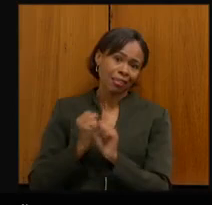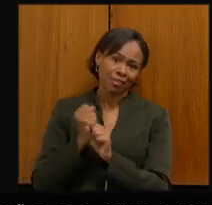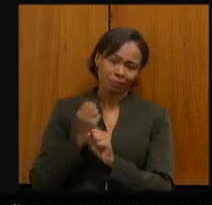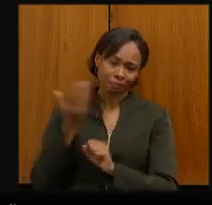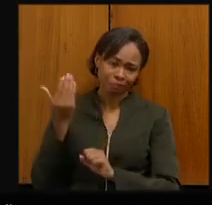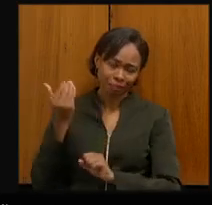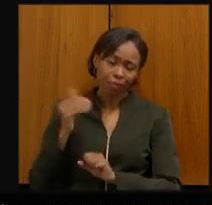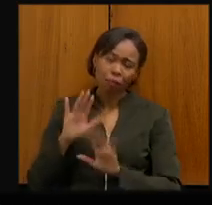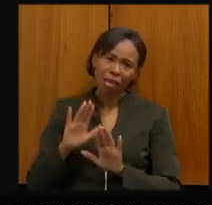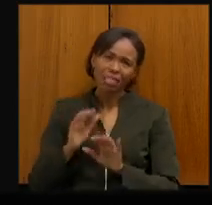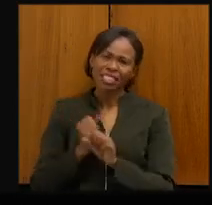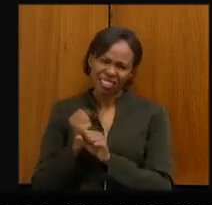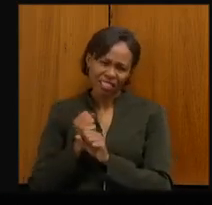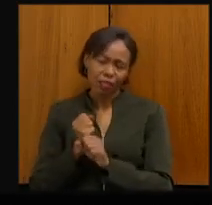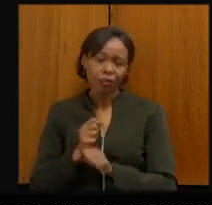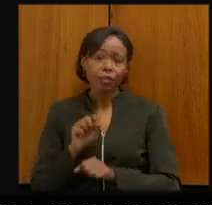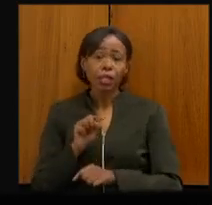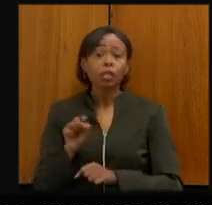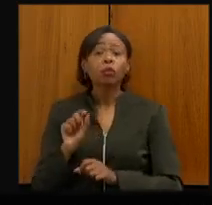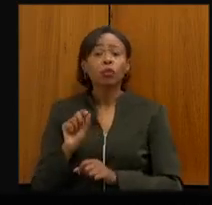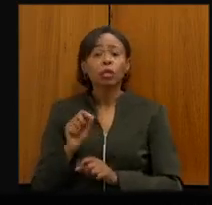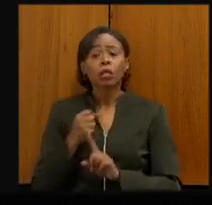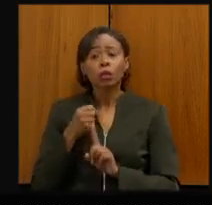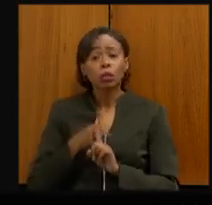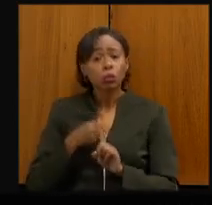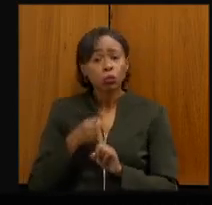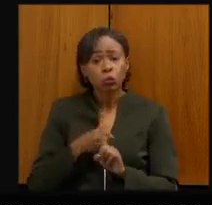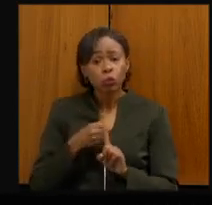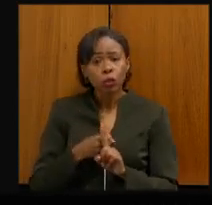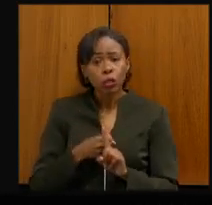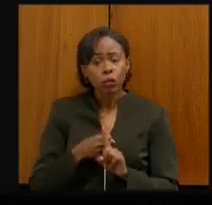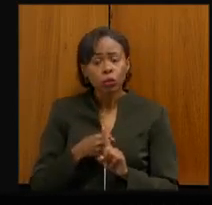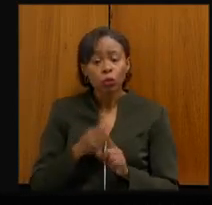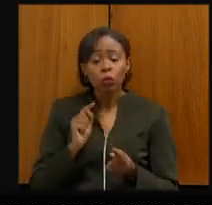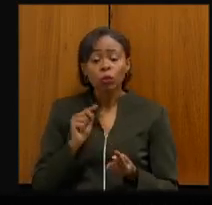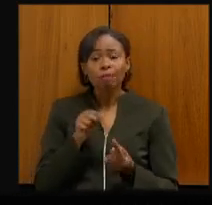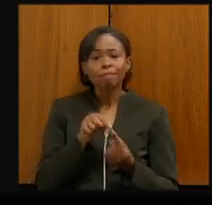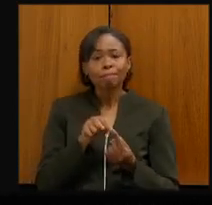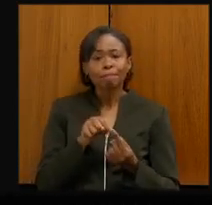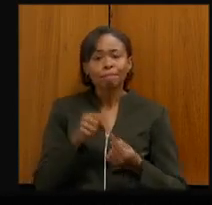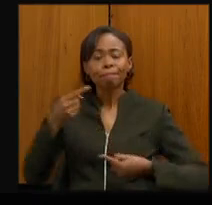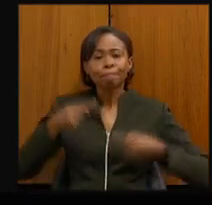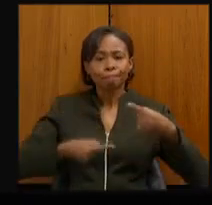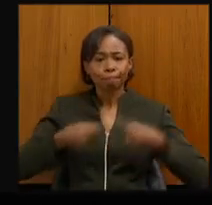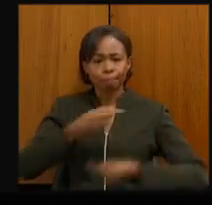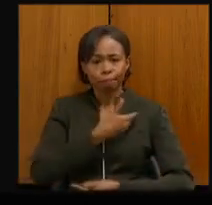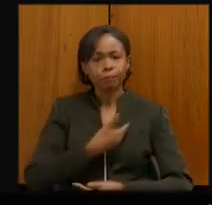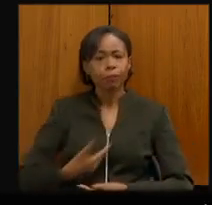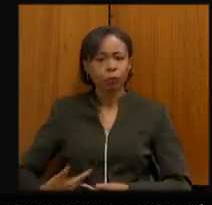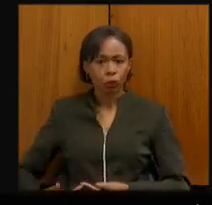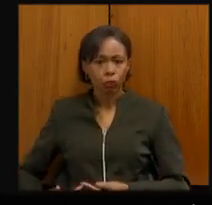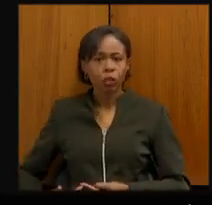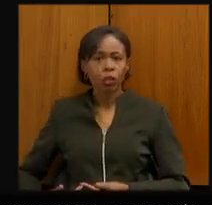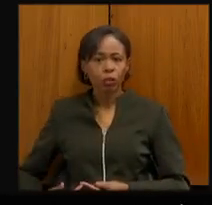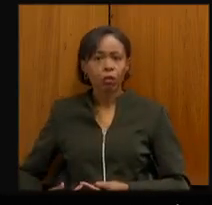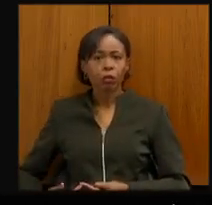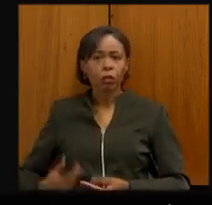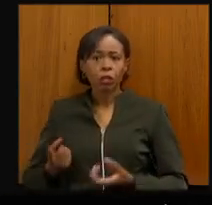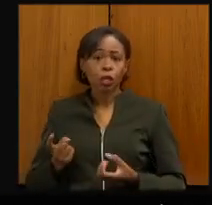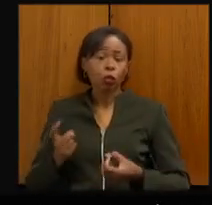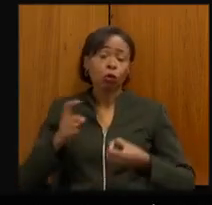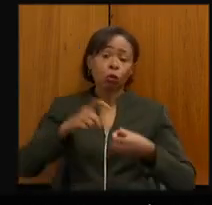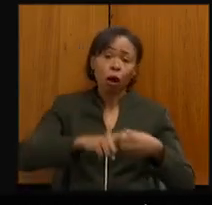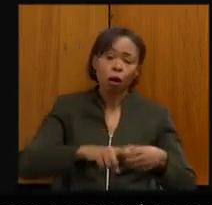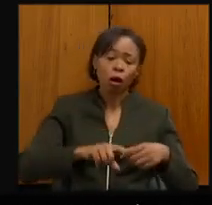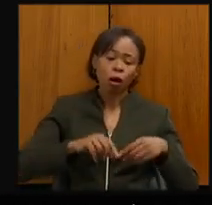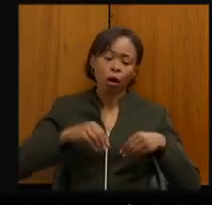vem lutando né tô com acesso a políticas públicas vem lutando pela regularização do território ver lutando